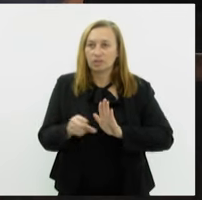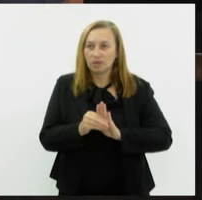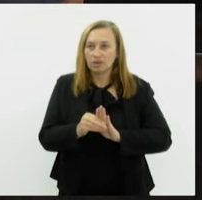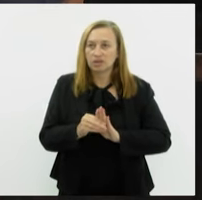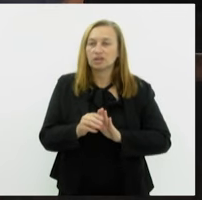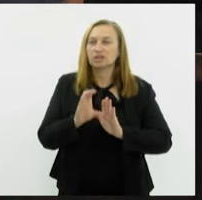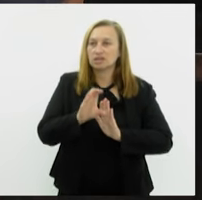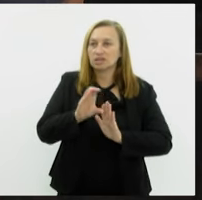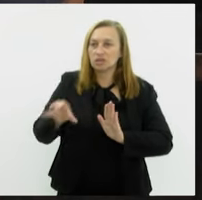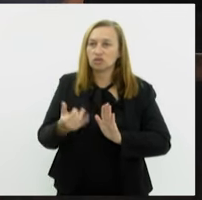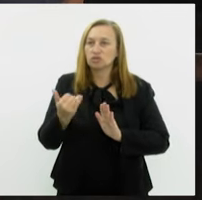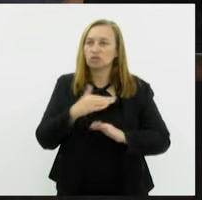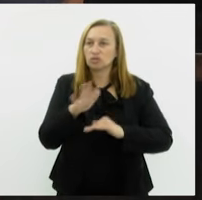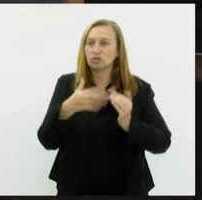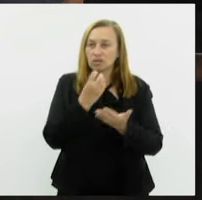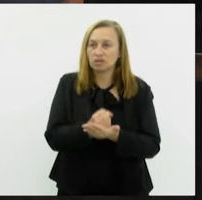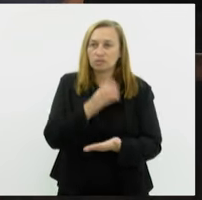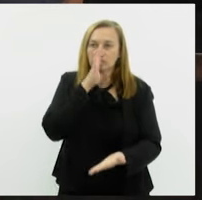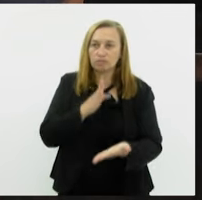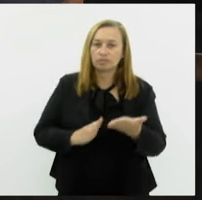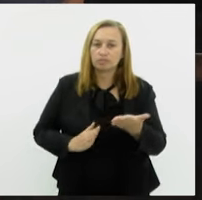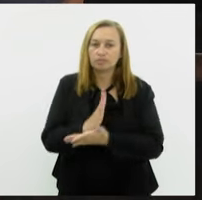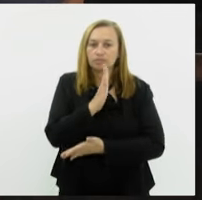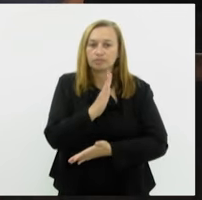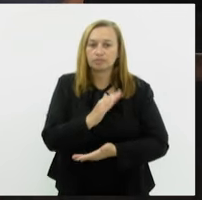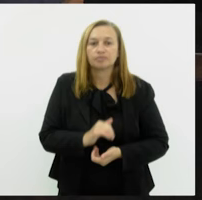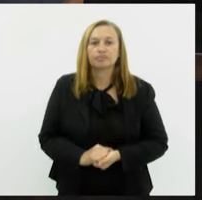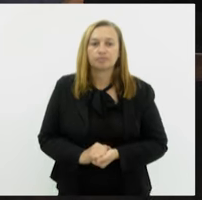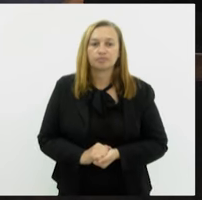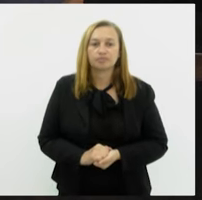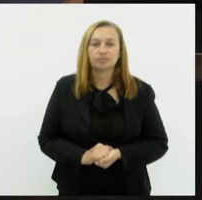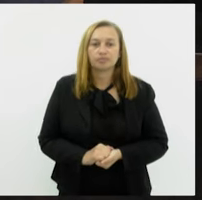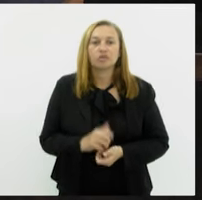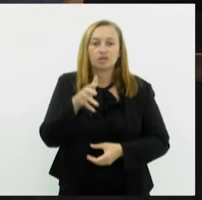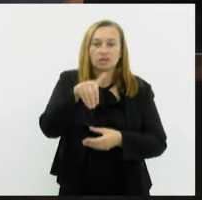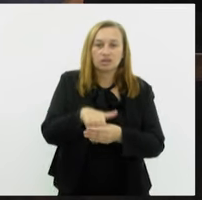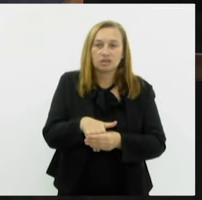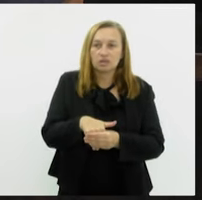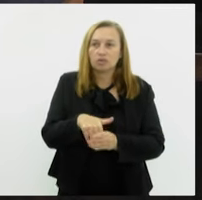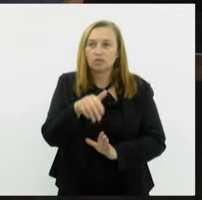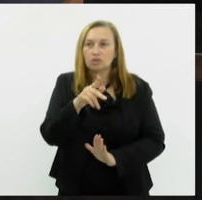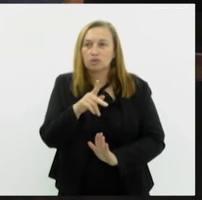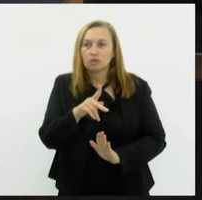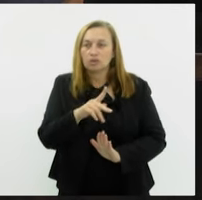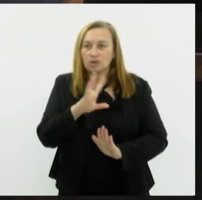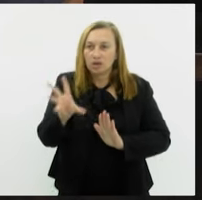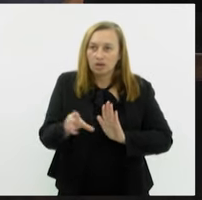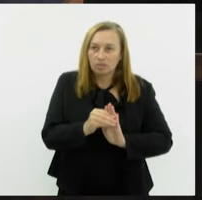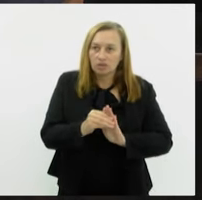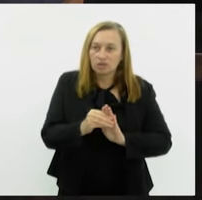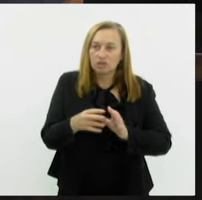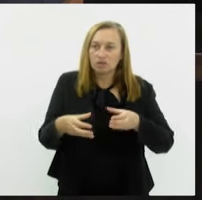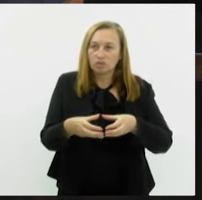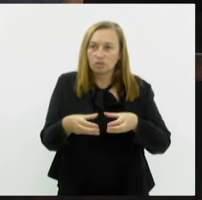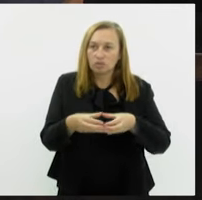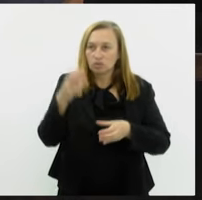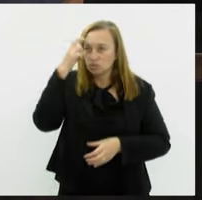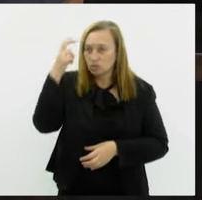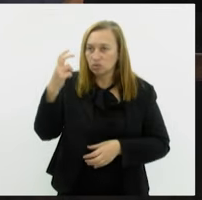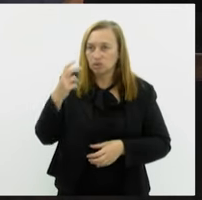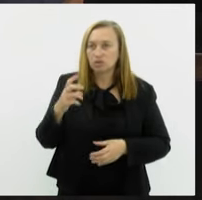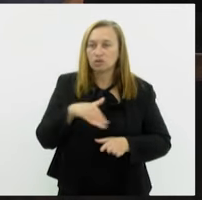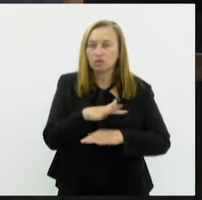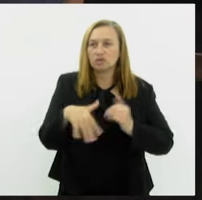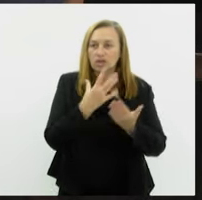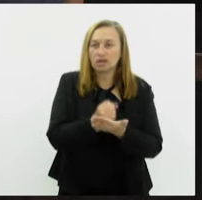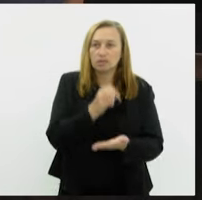CCJ. Senhores que aprovam, permaneçam como estão. Aprovado. Em votação, a emenda da Comissão de Cultura. Os senhores